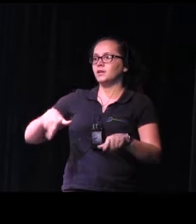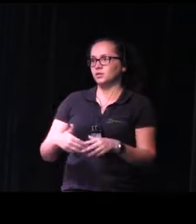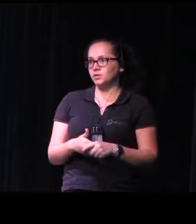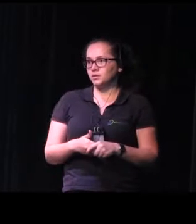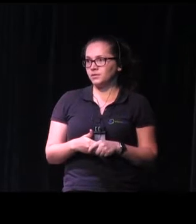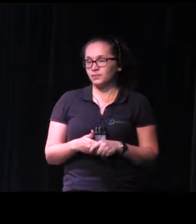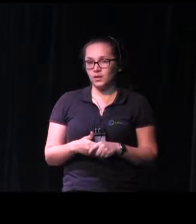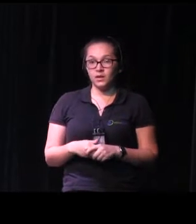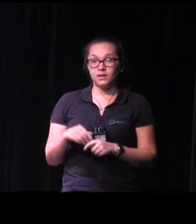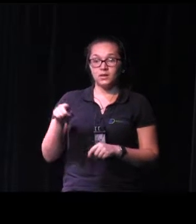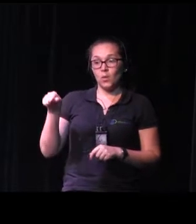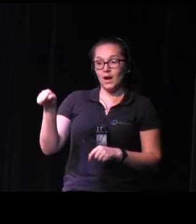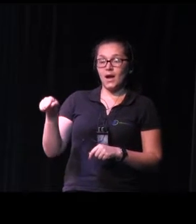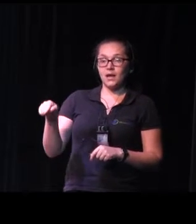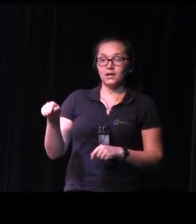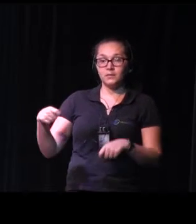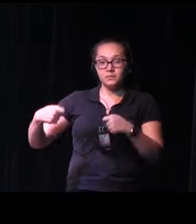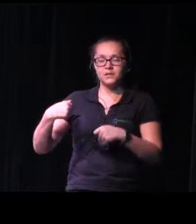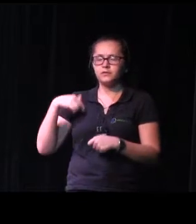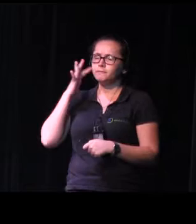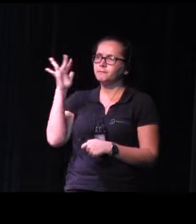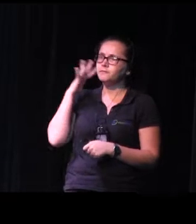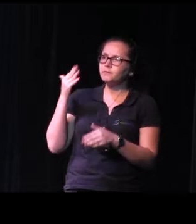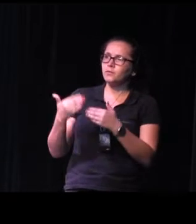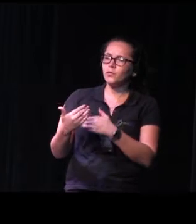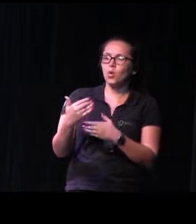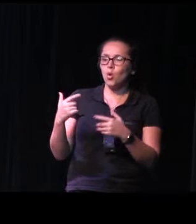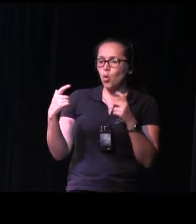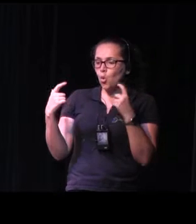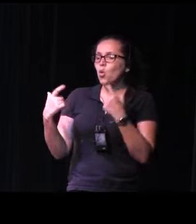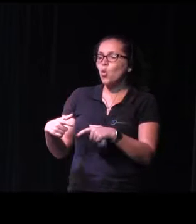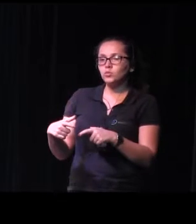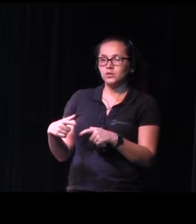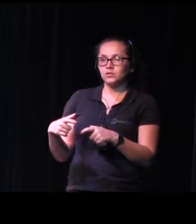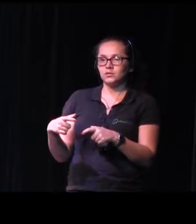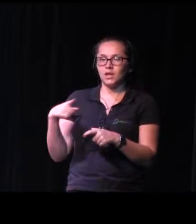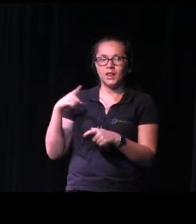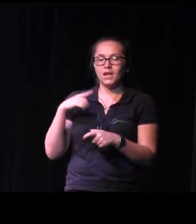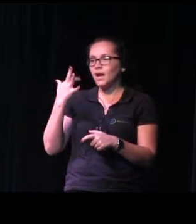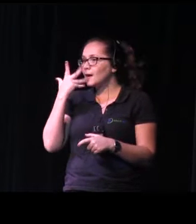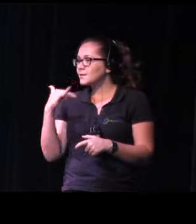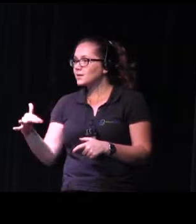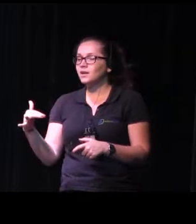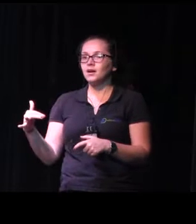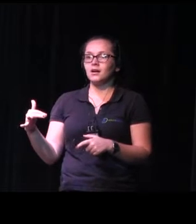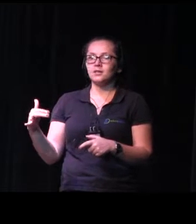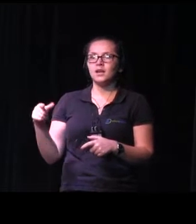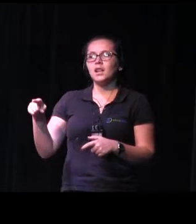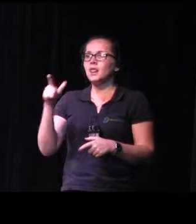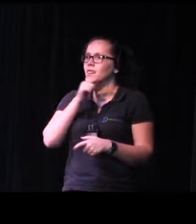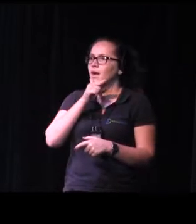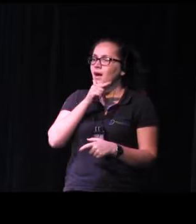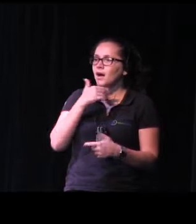forma diferente. Então, aqui, eu comecei a ver onde ficam